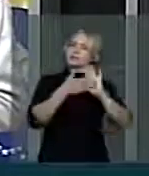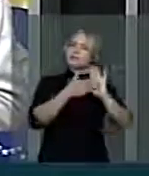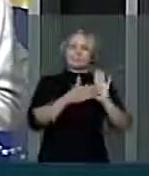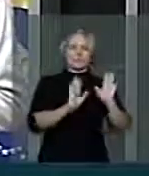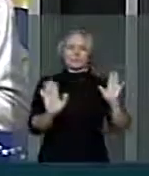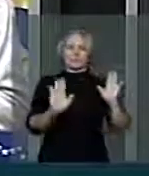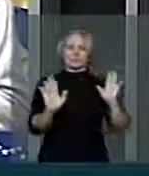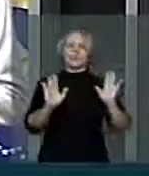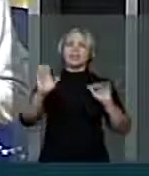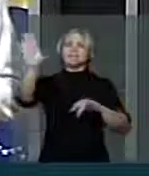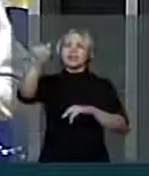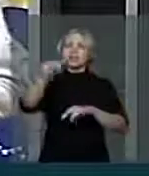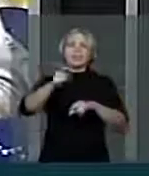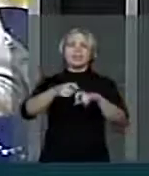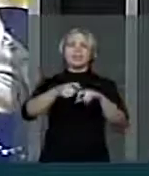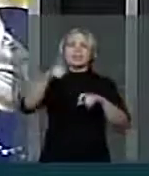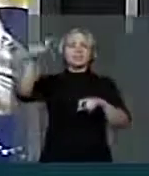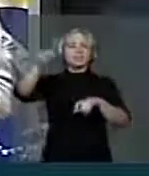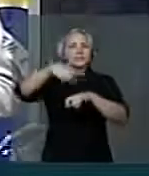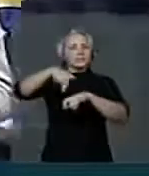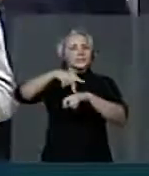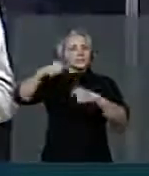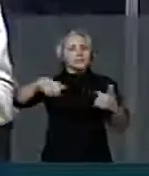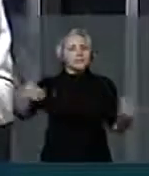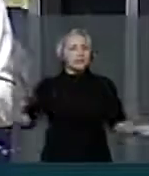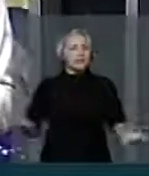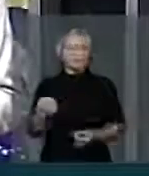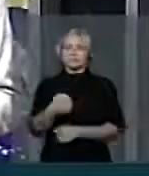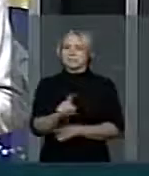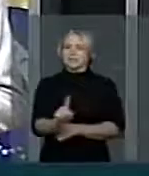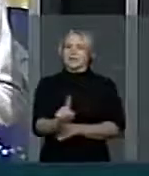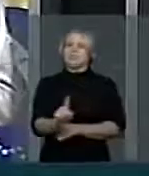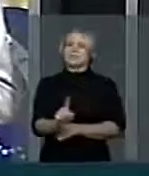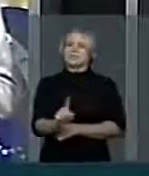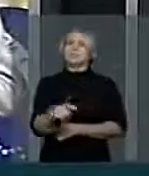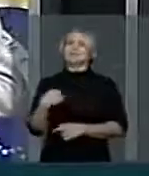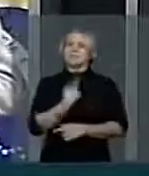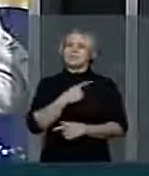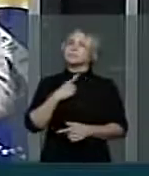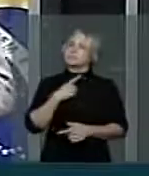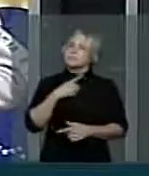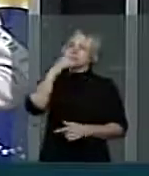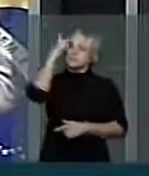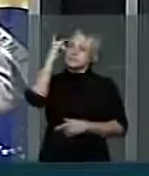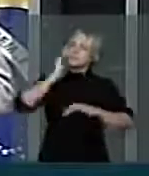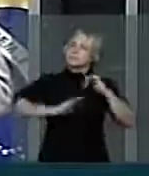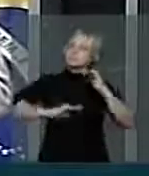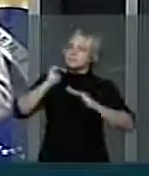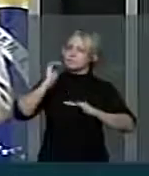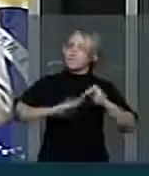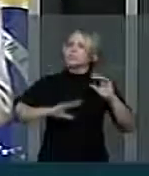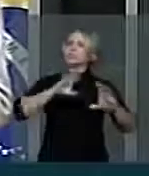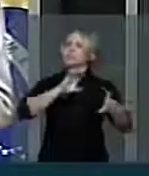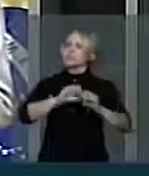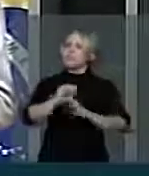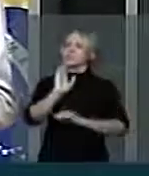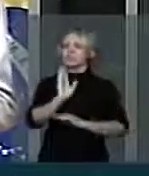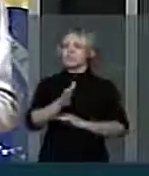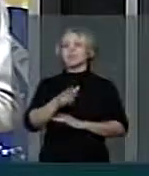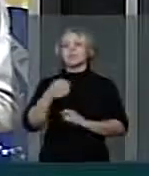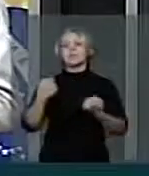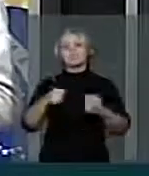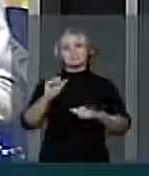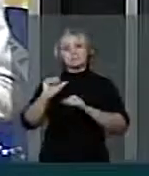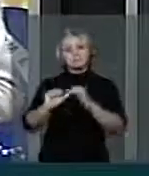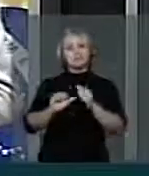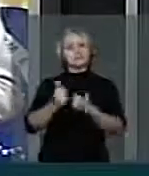de trazer médico estrangeiro para o país. Nós temos sim profissionais capacitados, aptos. O que nós precisamos é uma política de